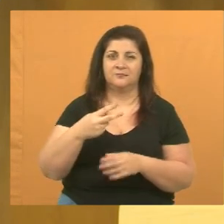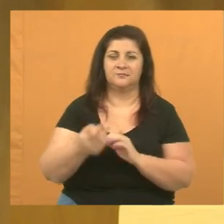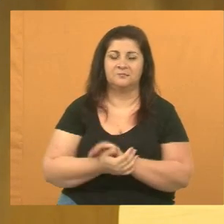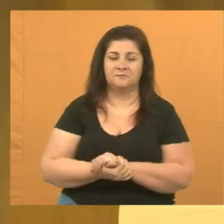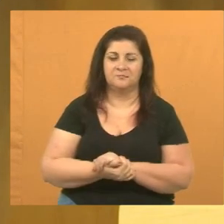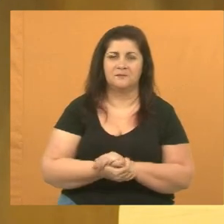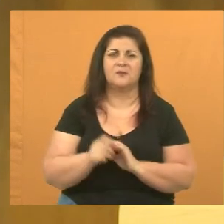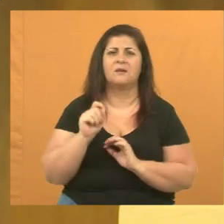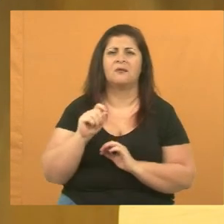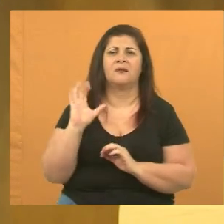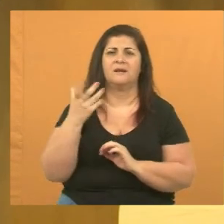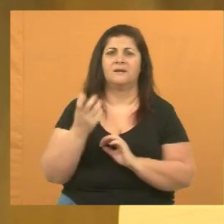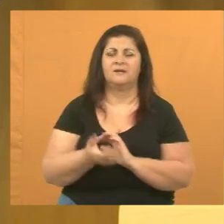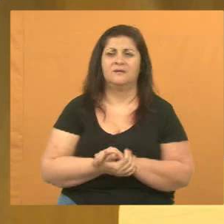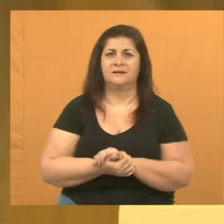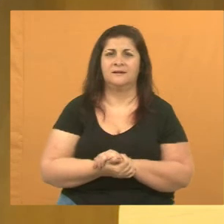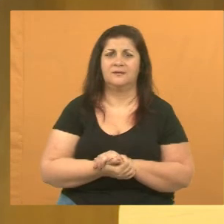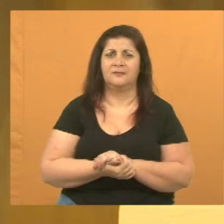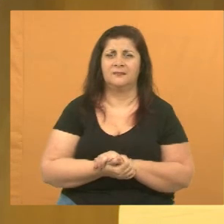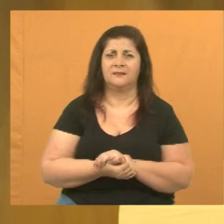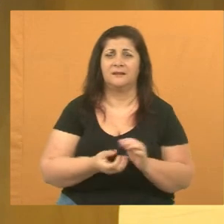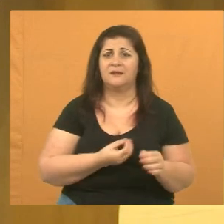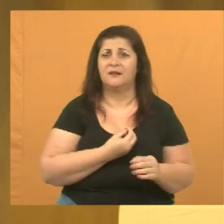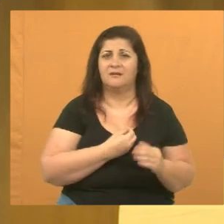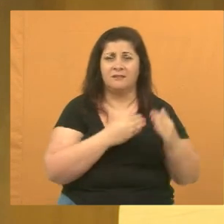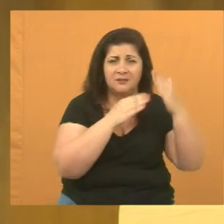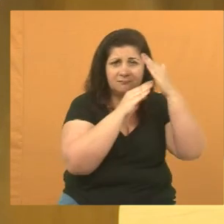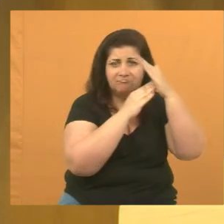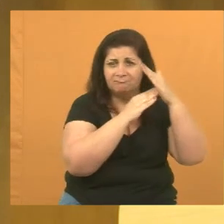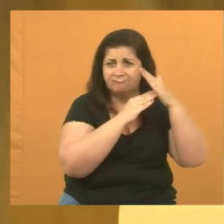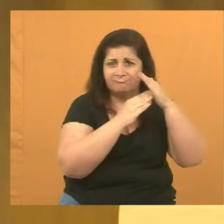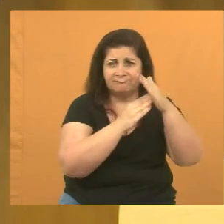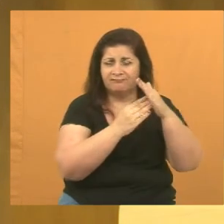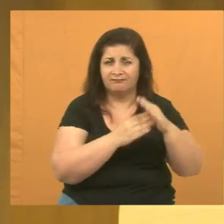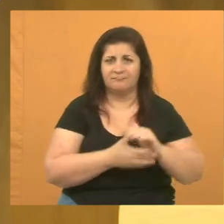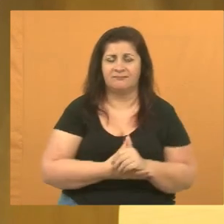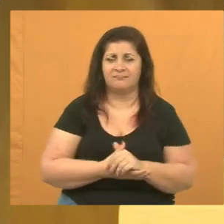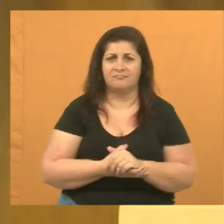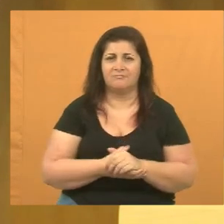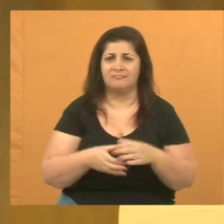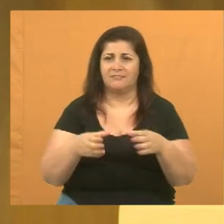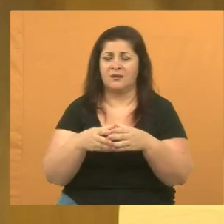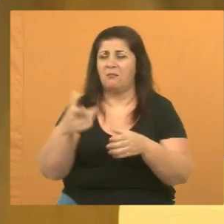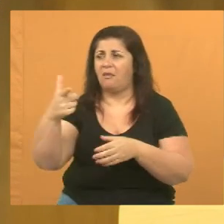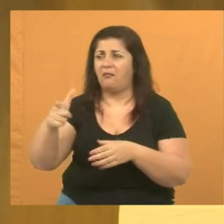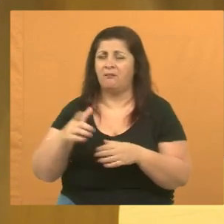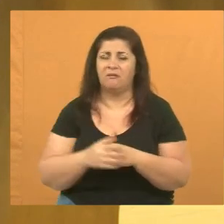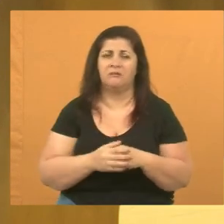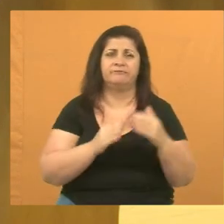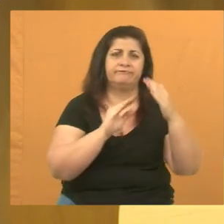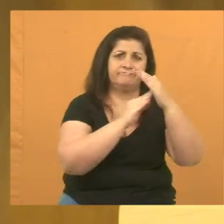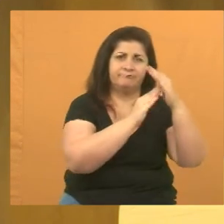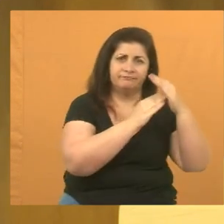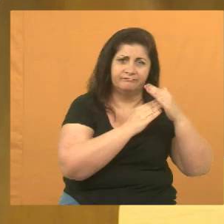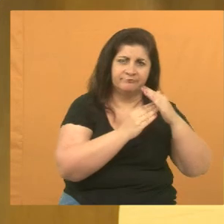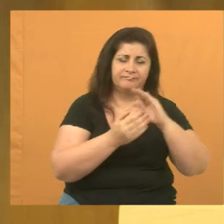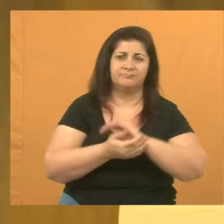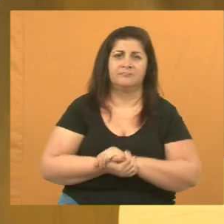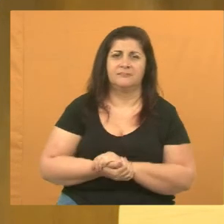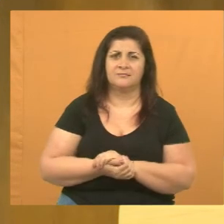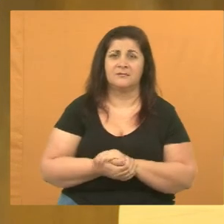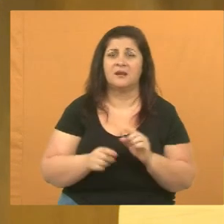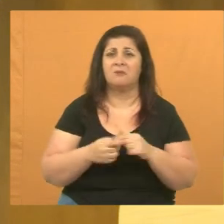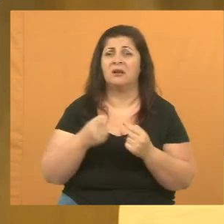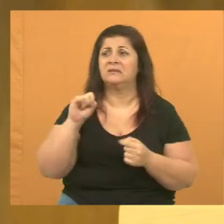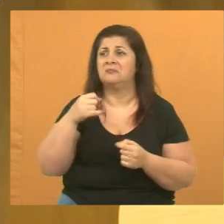O que está acontecendo na Lagoa Azul 2? Estão morando embaixo de barraco. Coração Valente, está morando embaixo de barraco. Mas